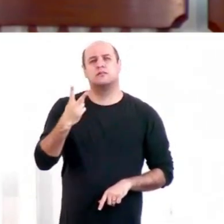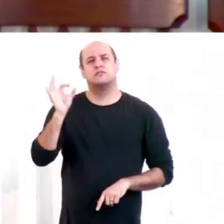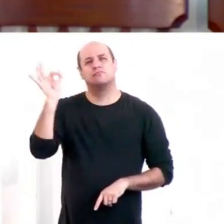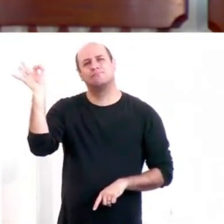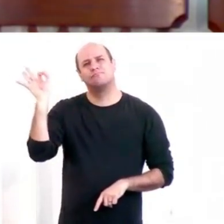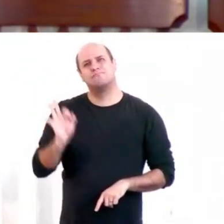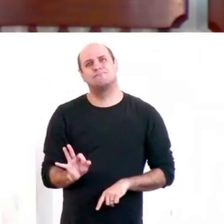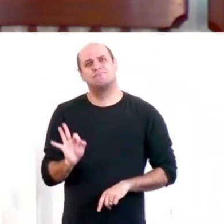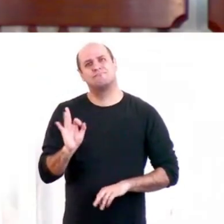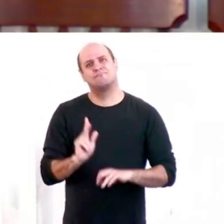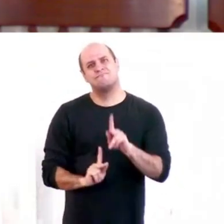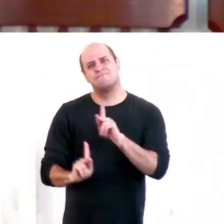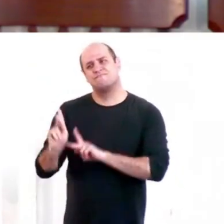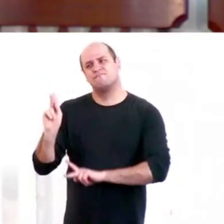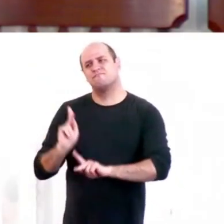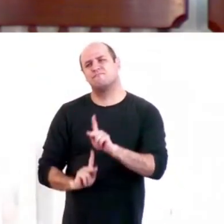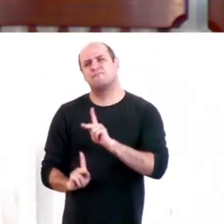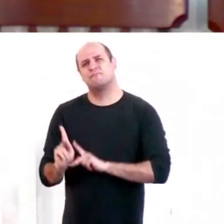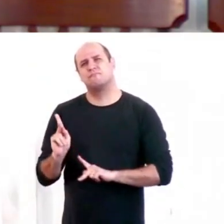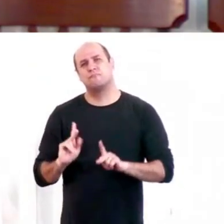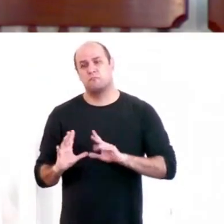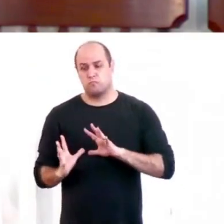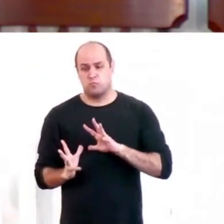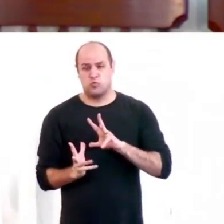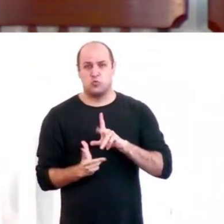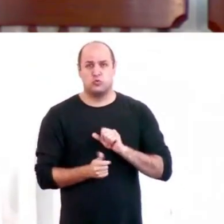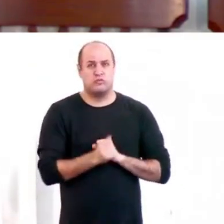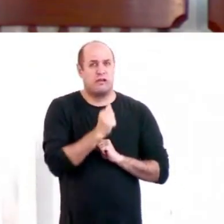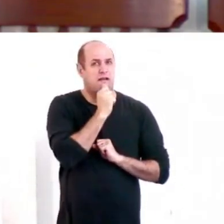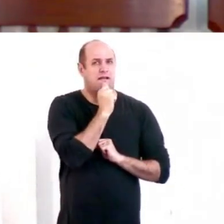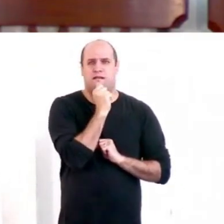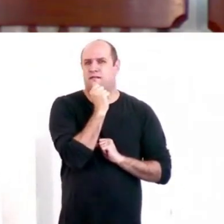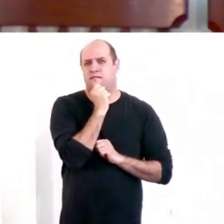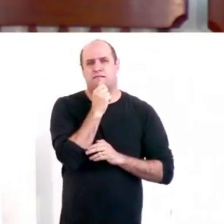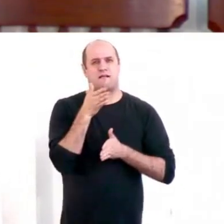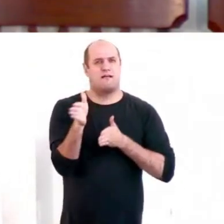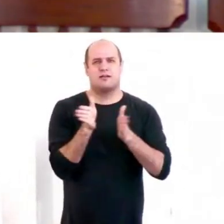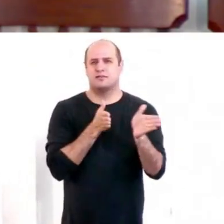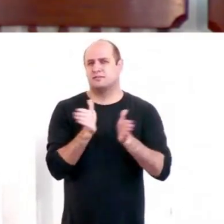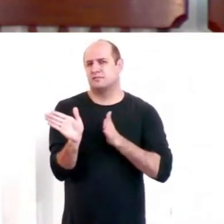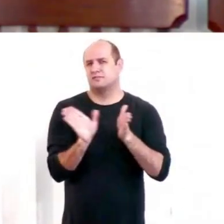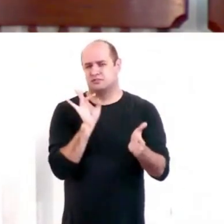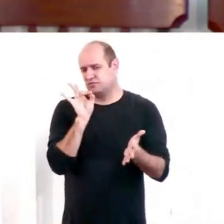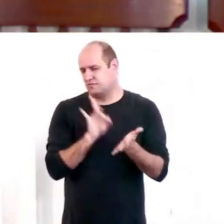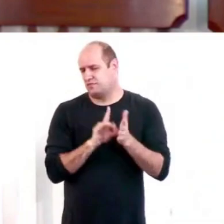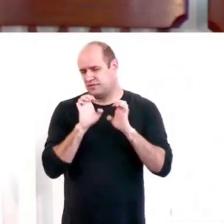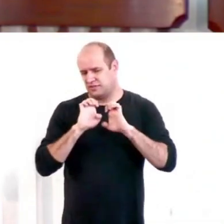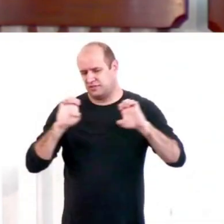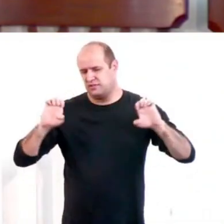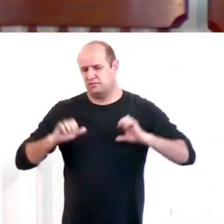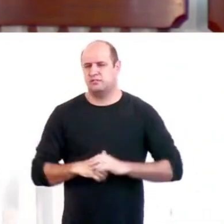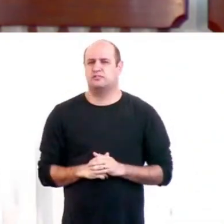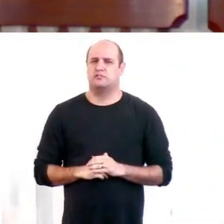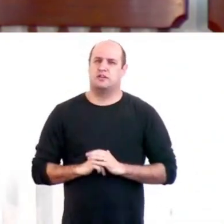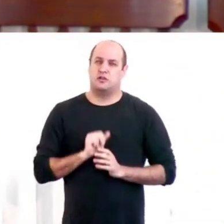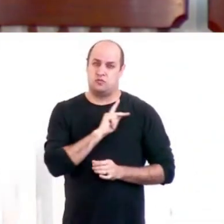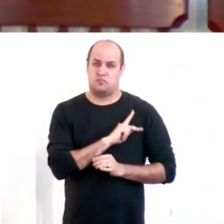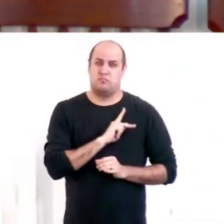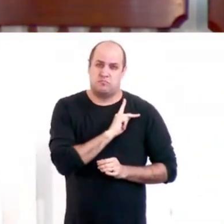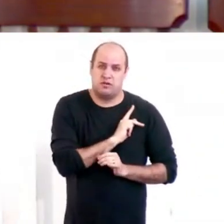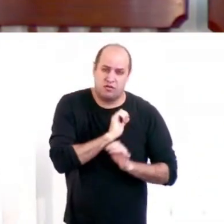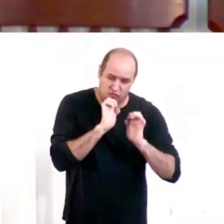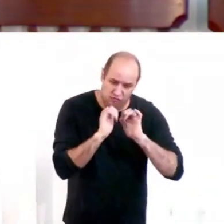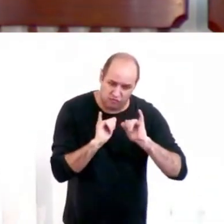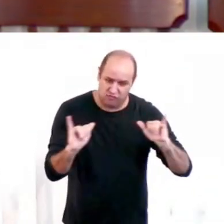42% da população mundial ainda não tem acesso ao verdadeiro evangelho que o apóstolo Paulo está